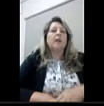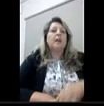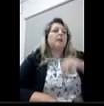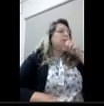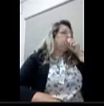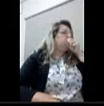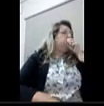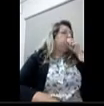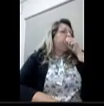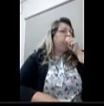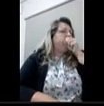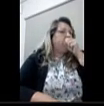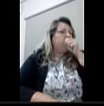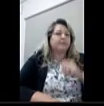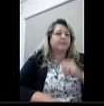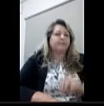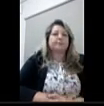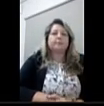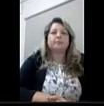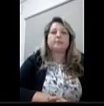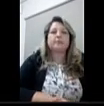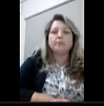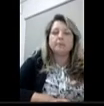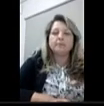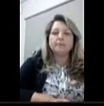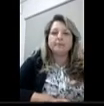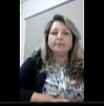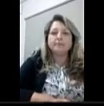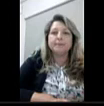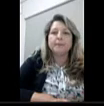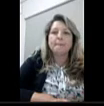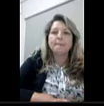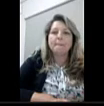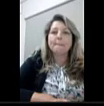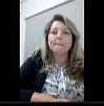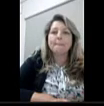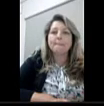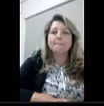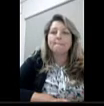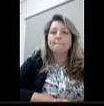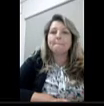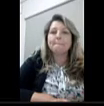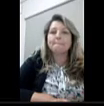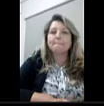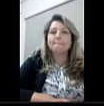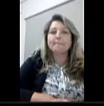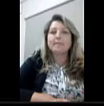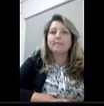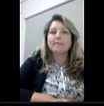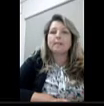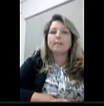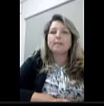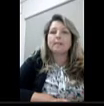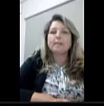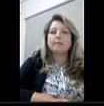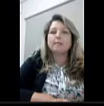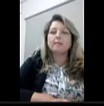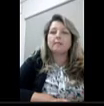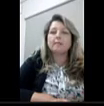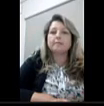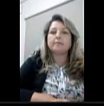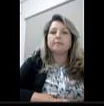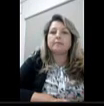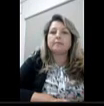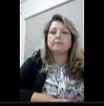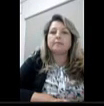estimulando o som, não necessariamente a letra. A gente pode trabalhar a letra também, mas o enfoque no som cairia